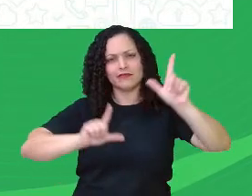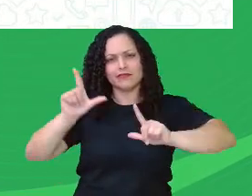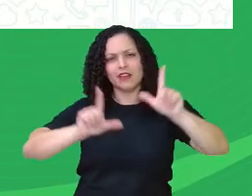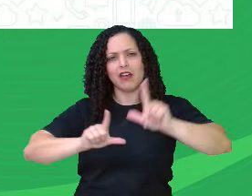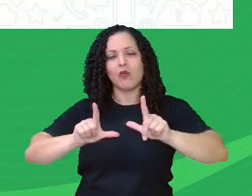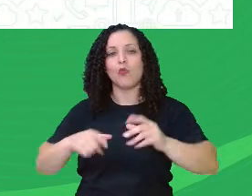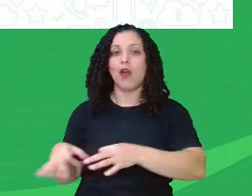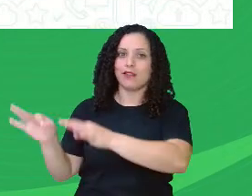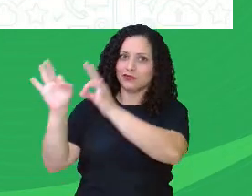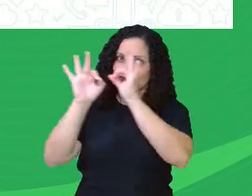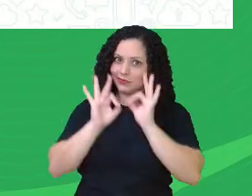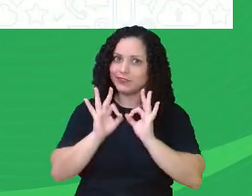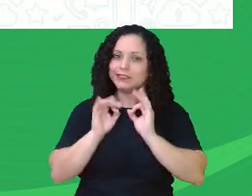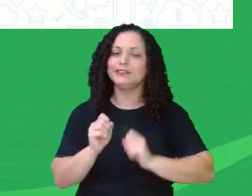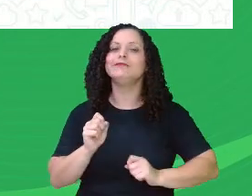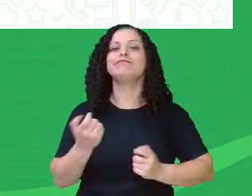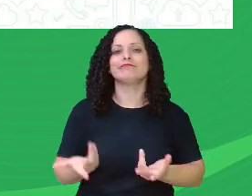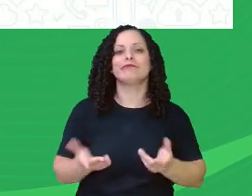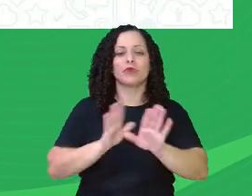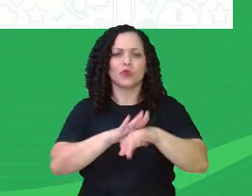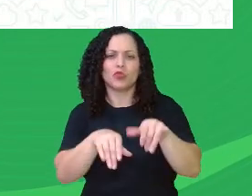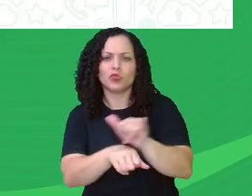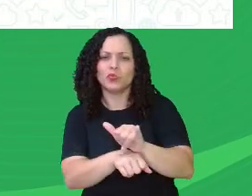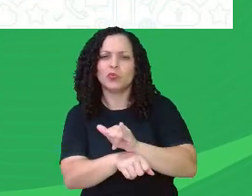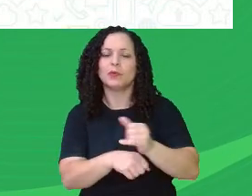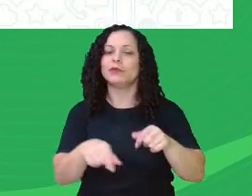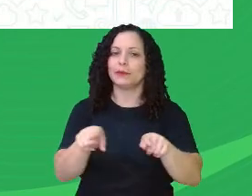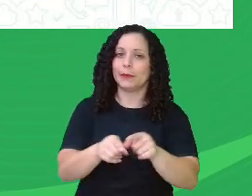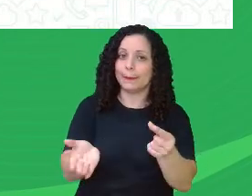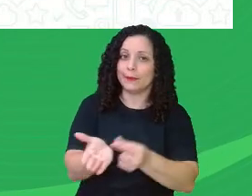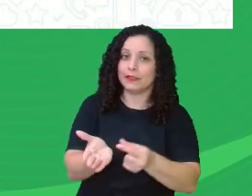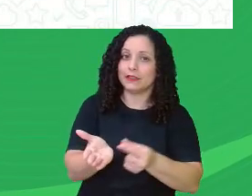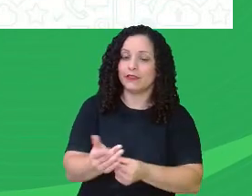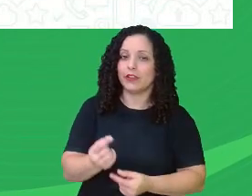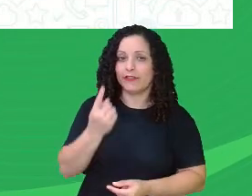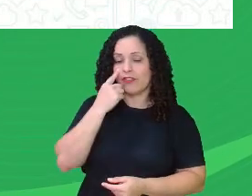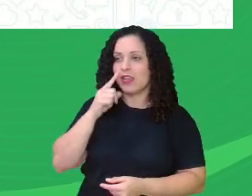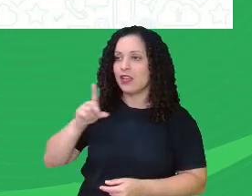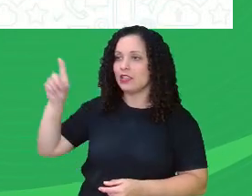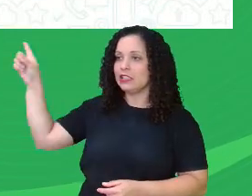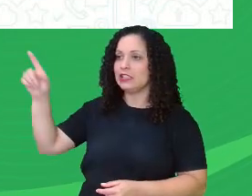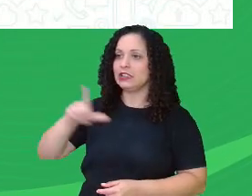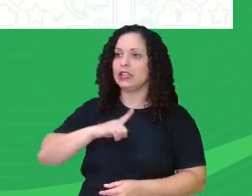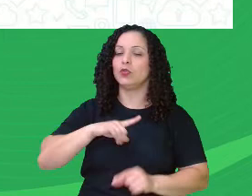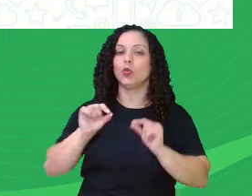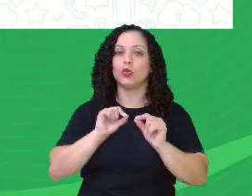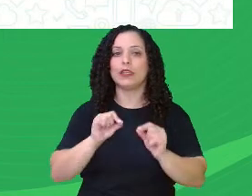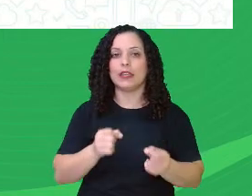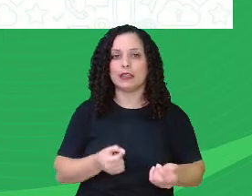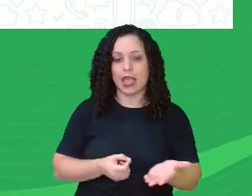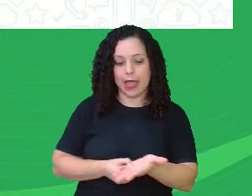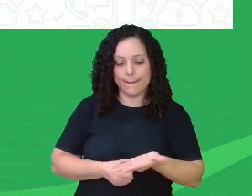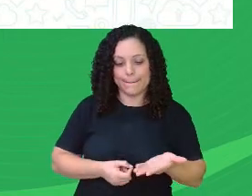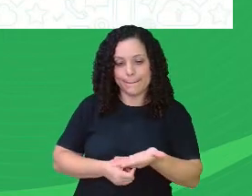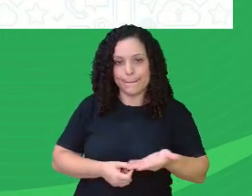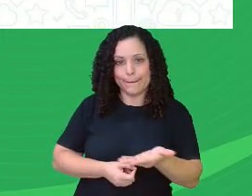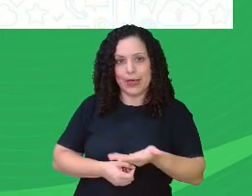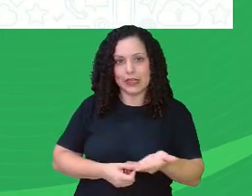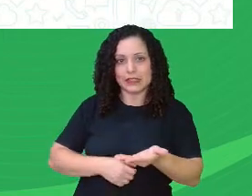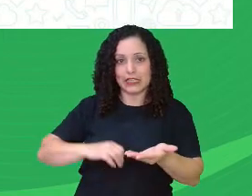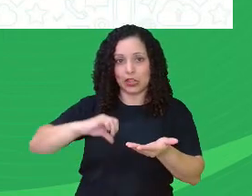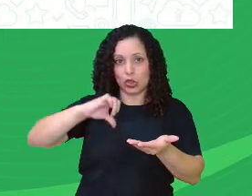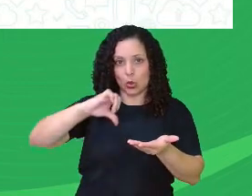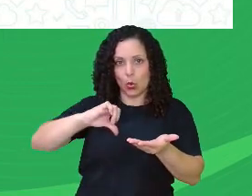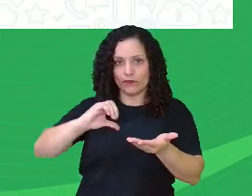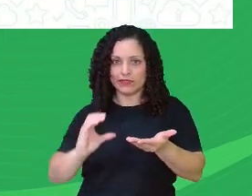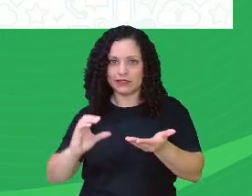aplicativo. Observa que essa base aí, ela tem 9 centímetros de comprimento e 9 centímetros de largura. Então, uma